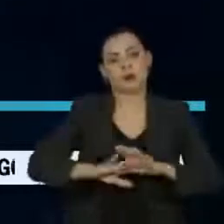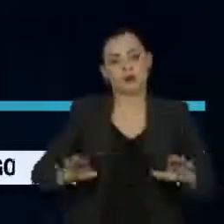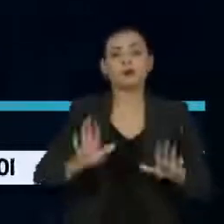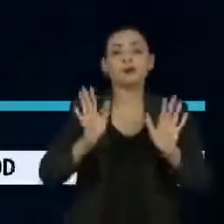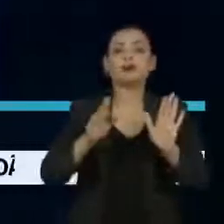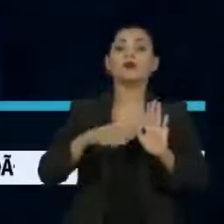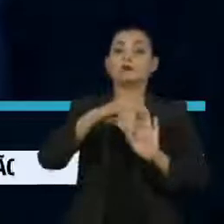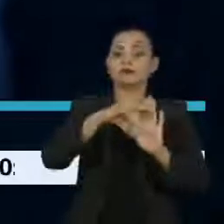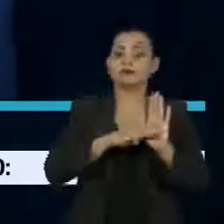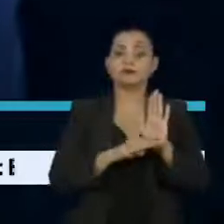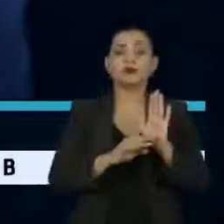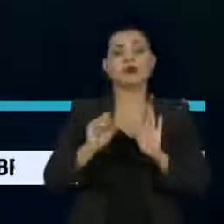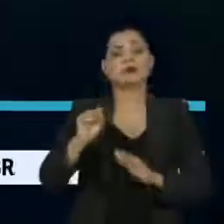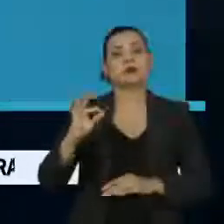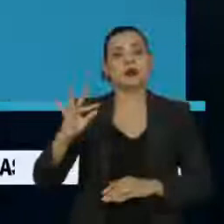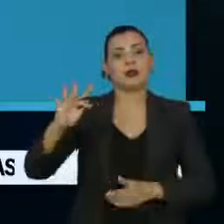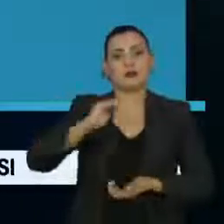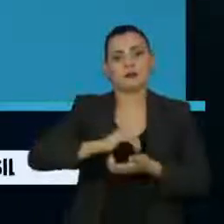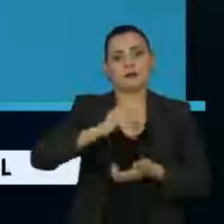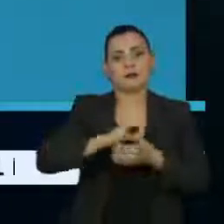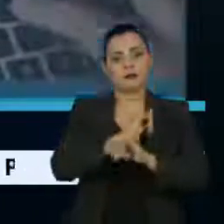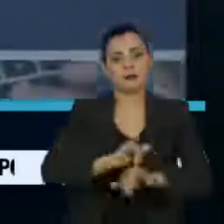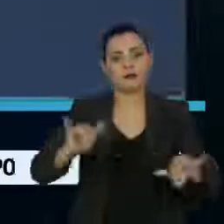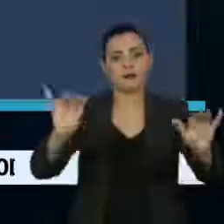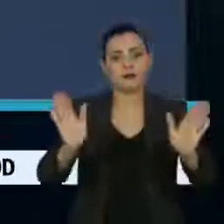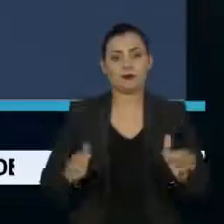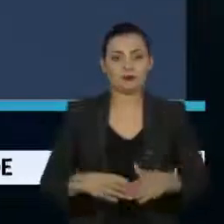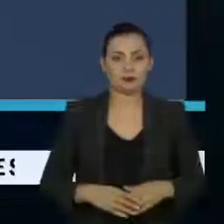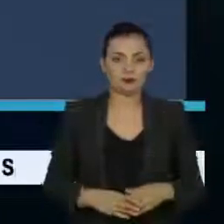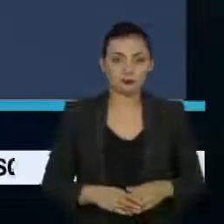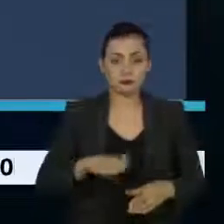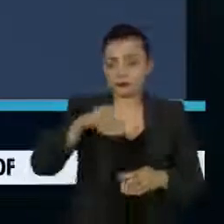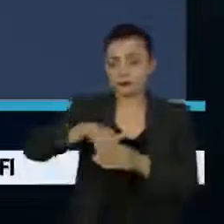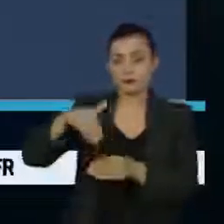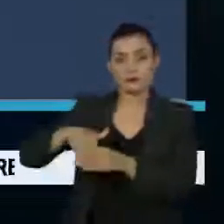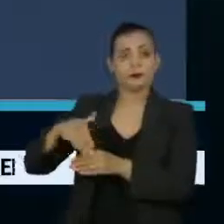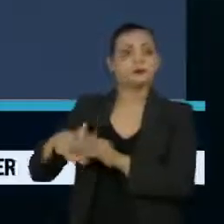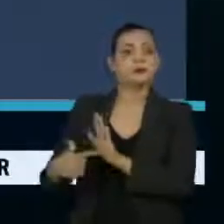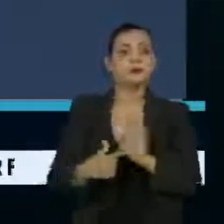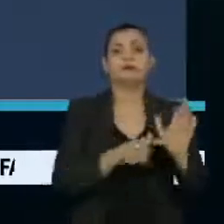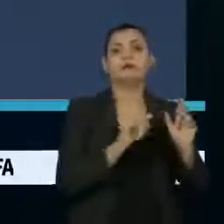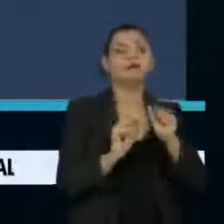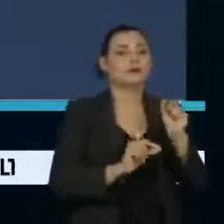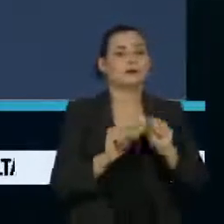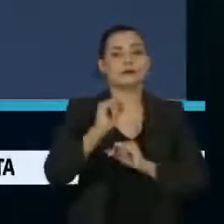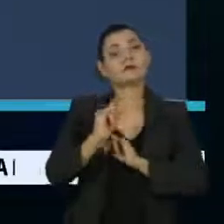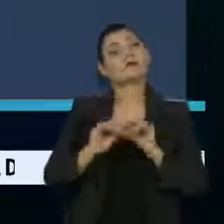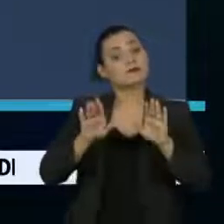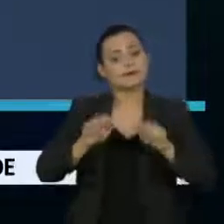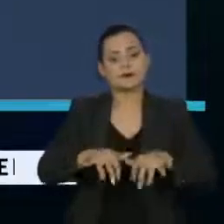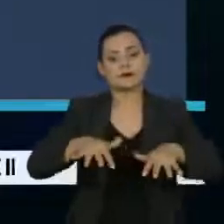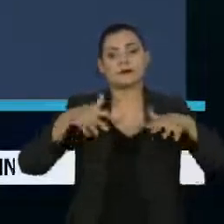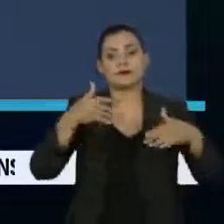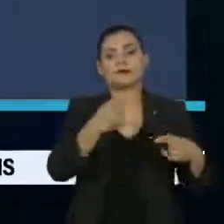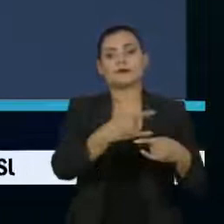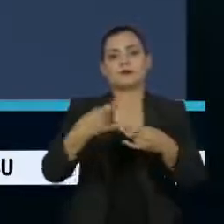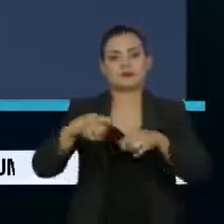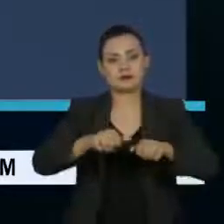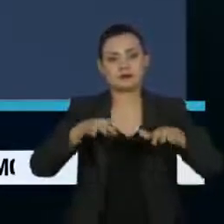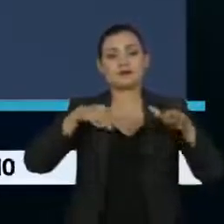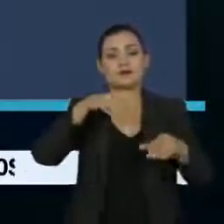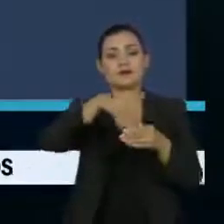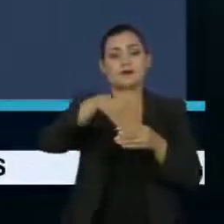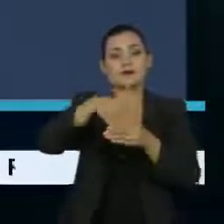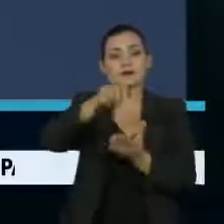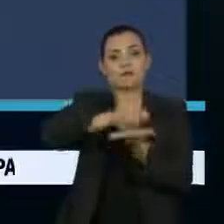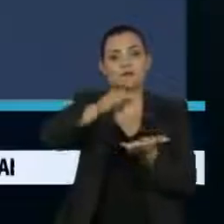no plenário virtual do STF. A votação foi feita pelo chamado plenário virtual, que é quando os ministros apresentam seus votos